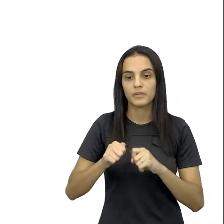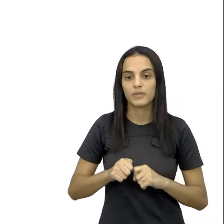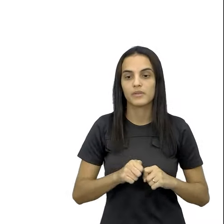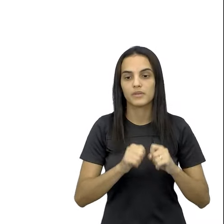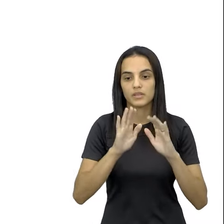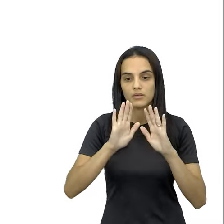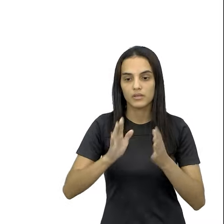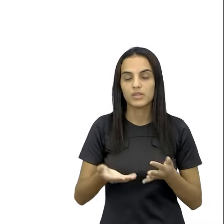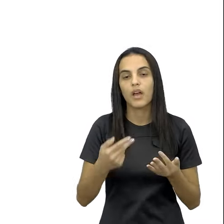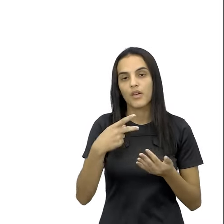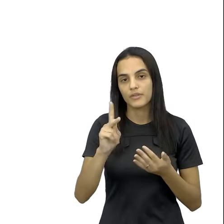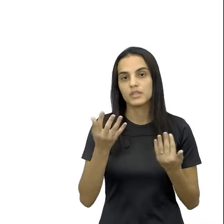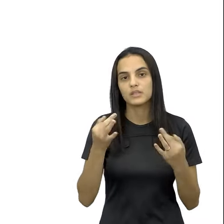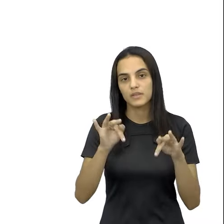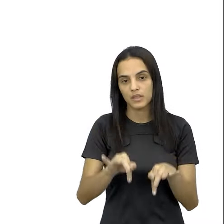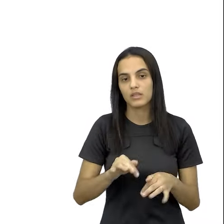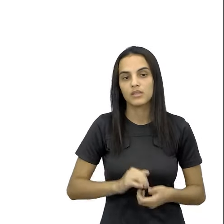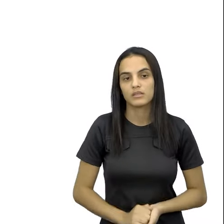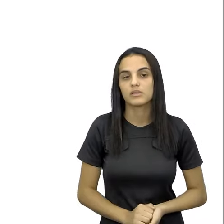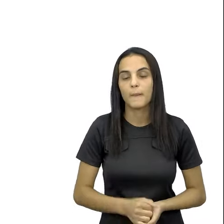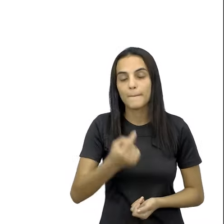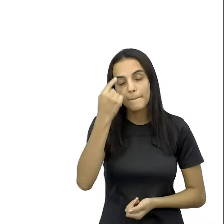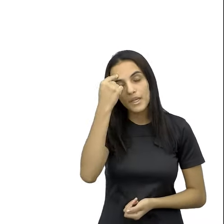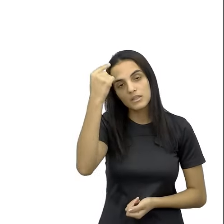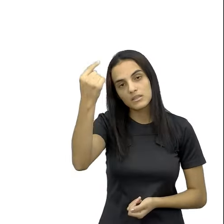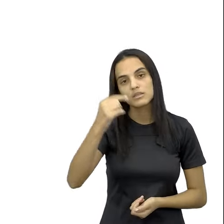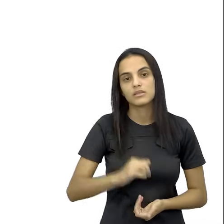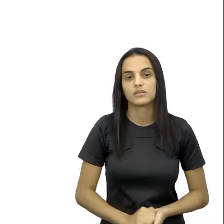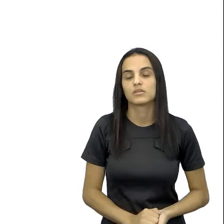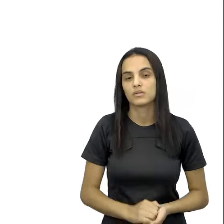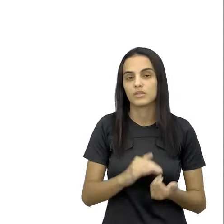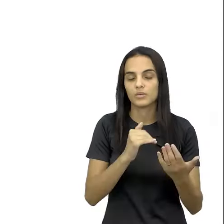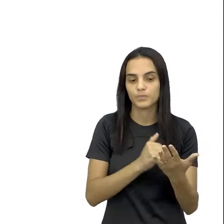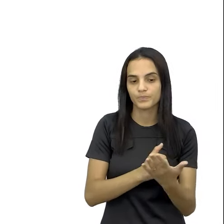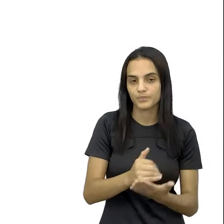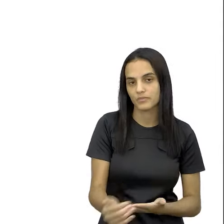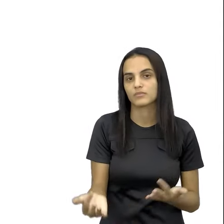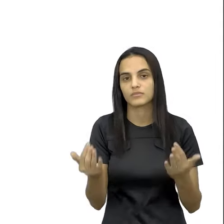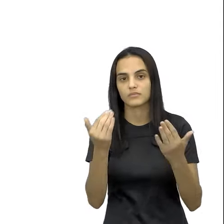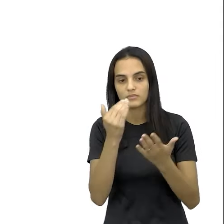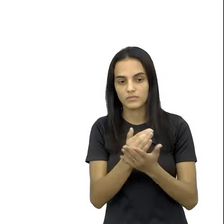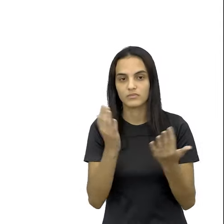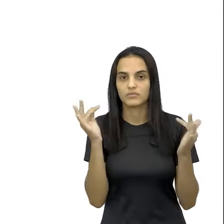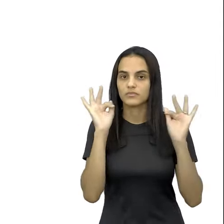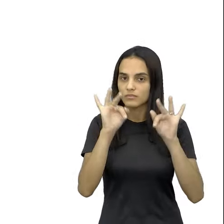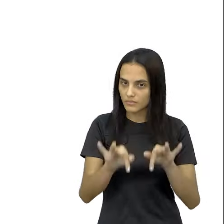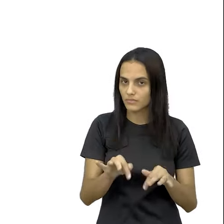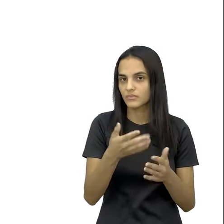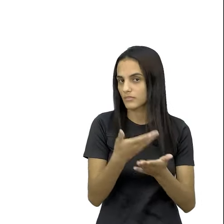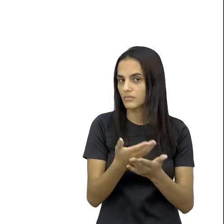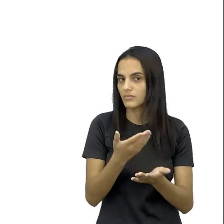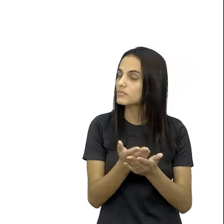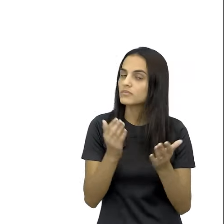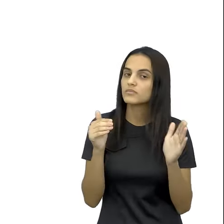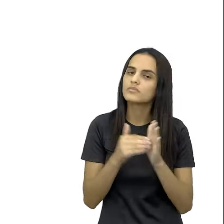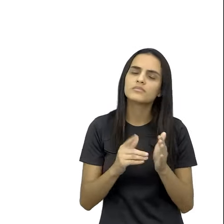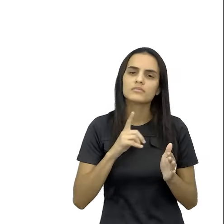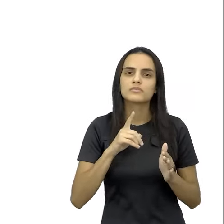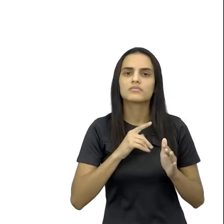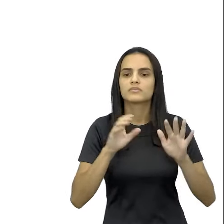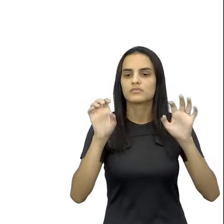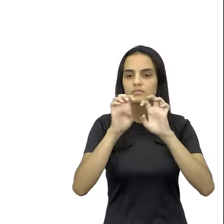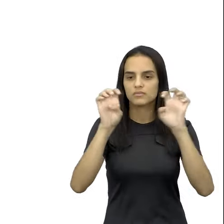vocês finalizam, né, pensando, né, que esse começo, meio, fim de aula, ele até tem uma